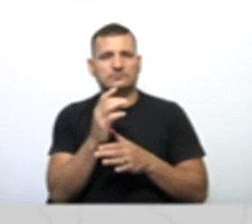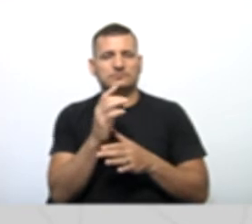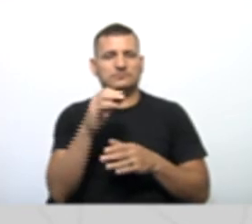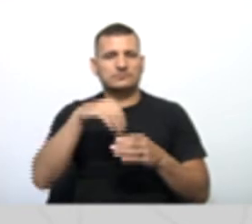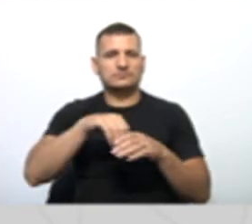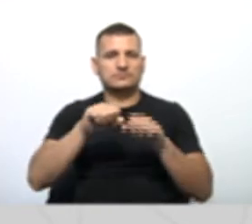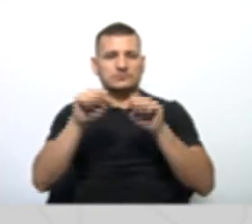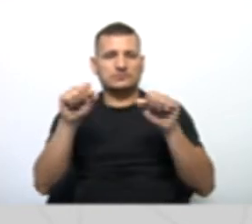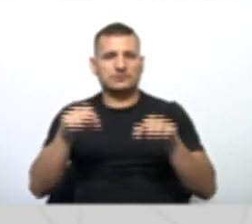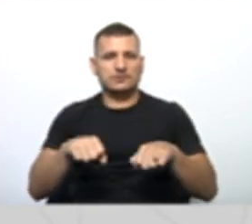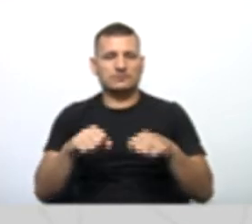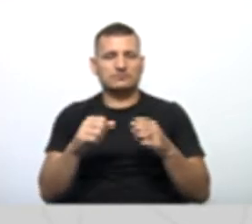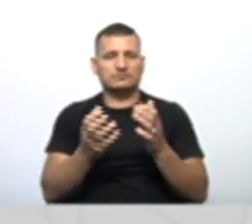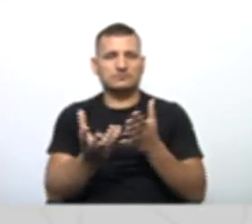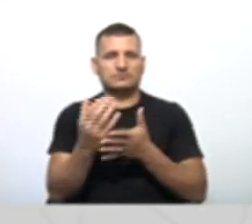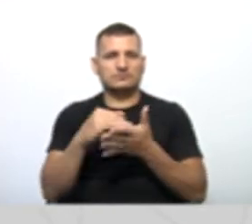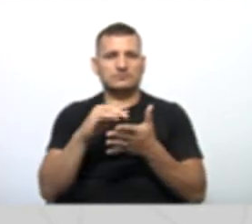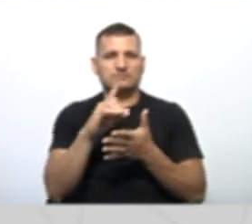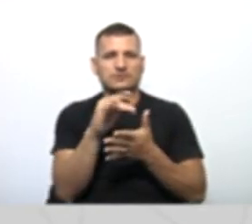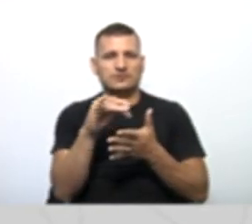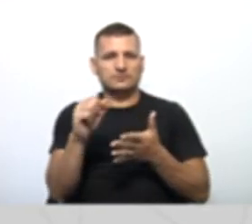sistema